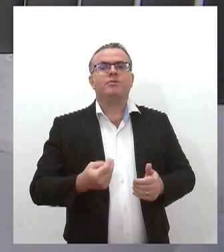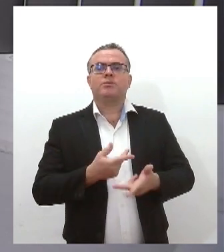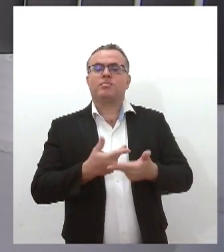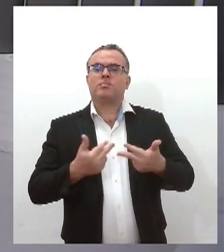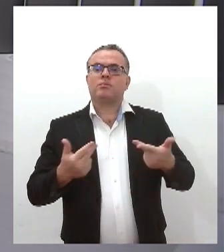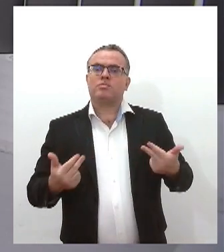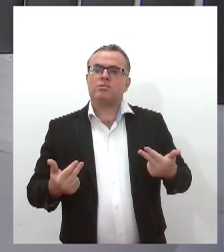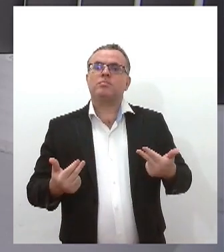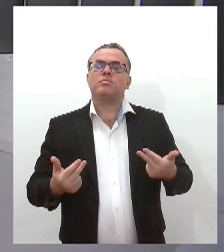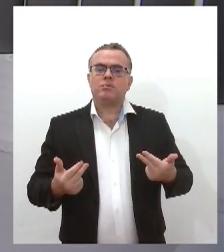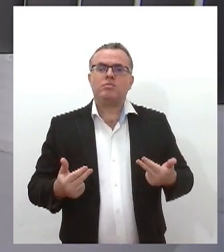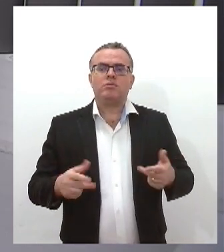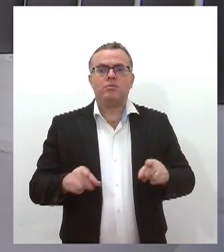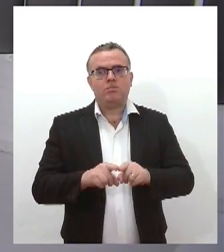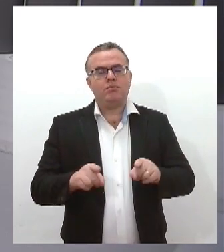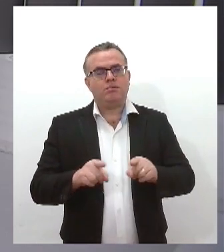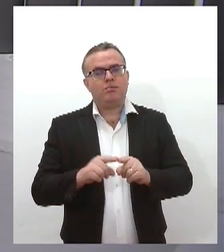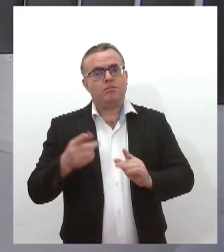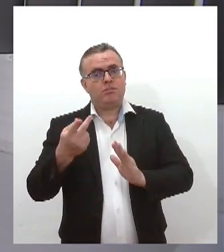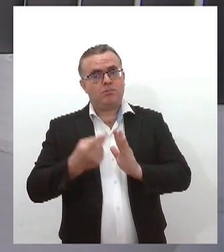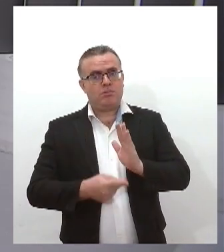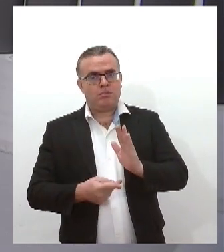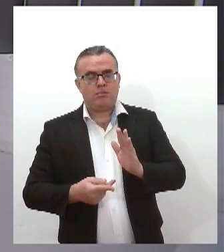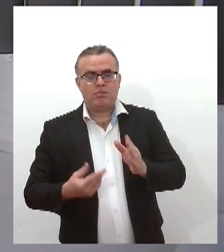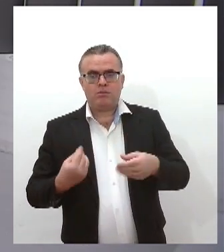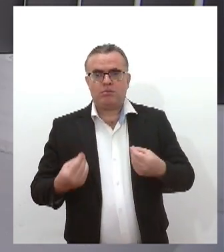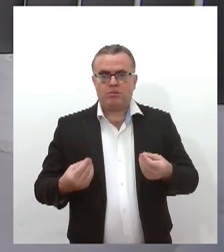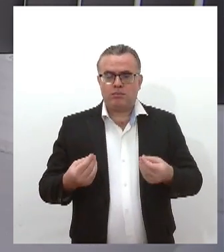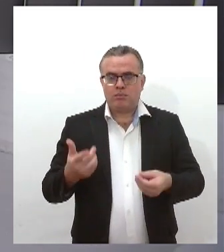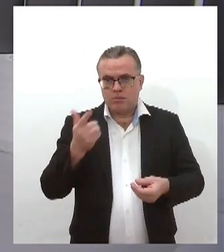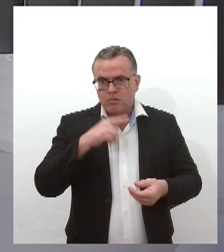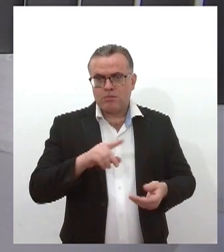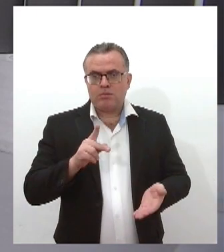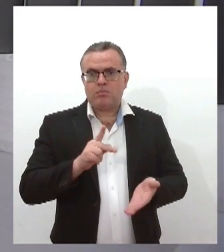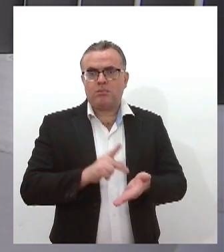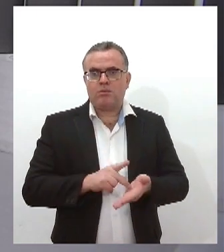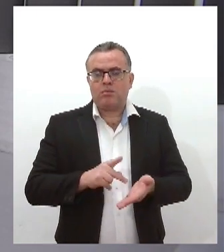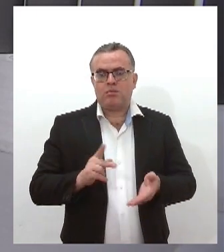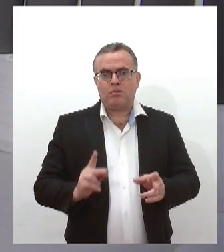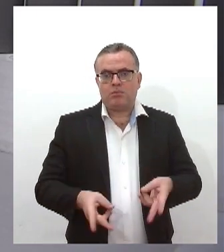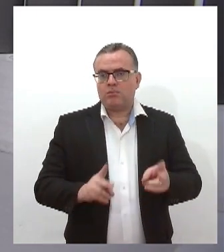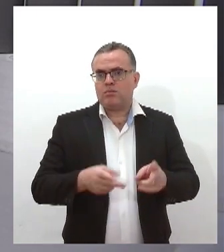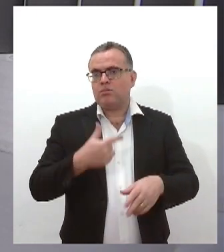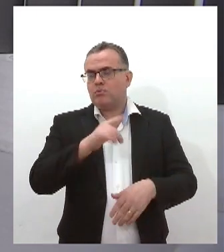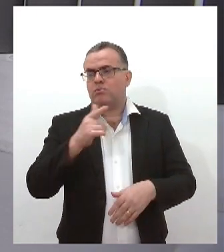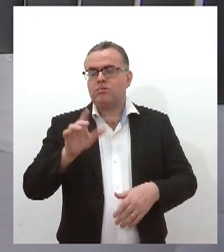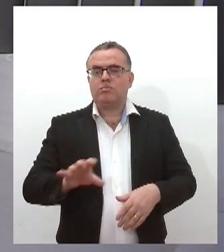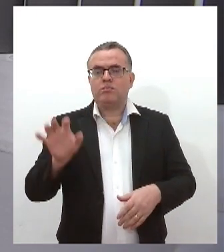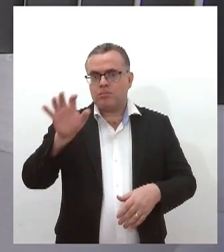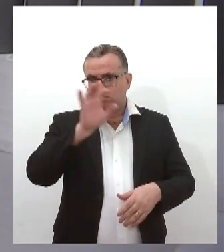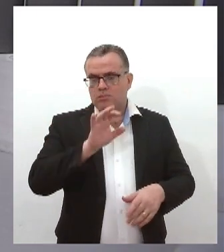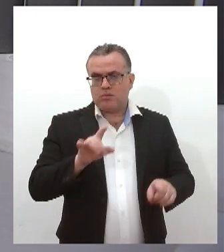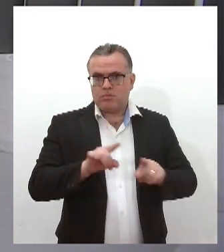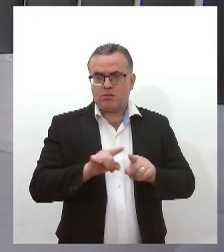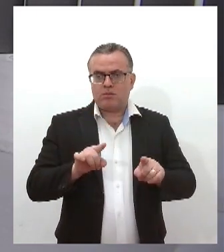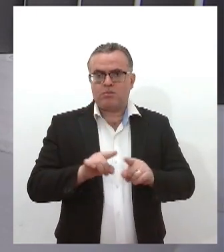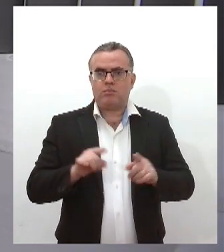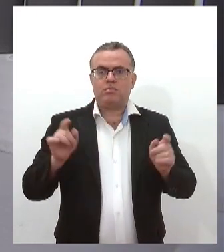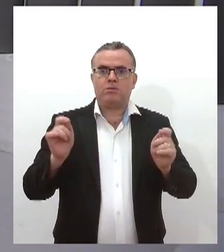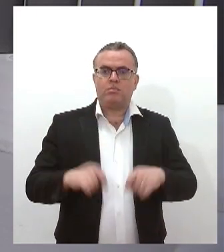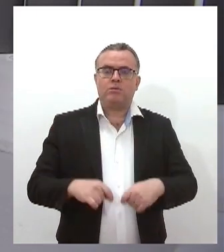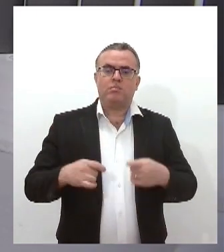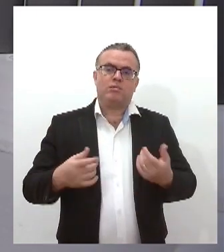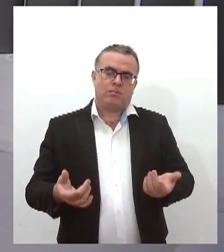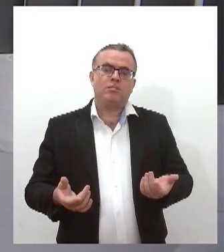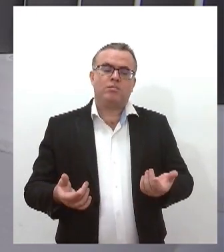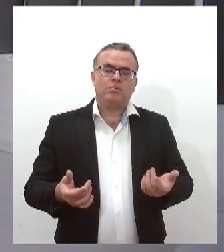os projetos, muitas vezes, que deram certo, né, que estão em andamento em outros estados, em outros pontos do país, para também aplicá-los